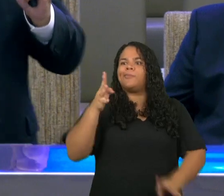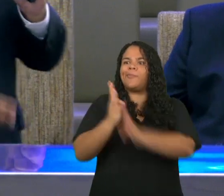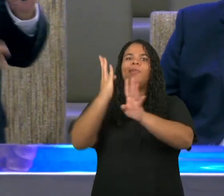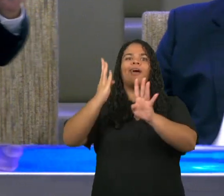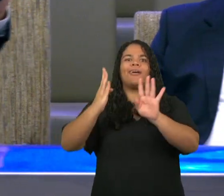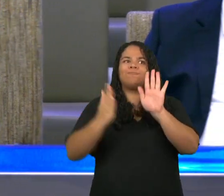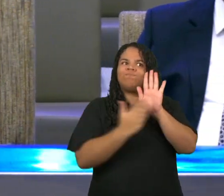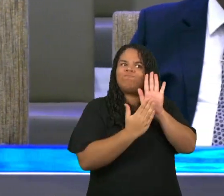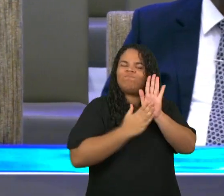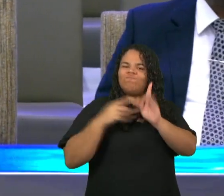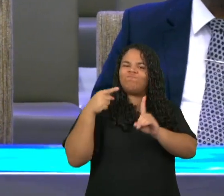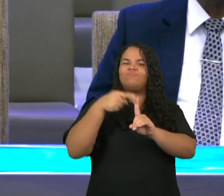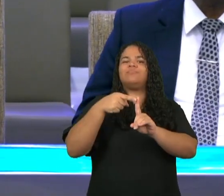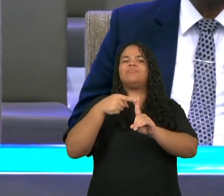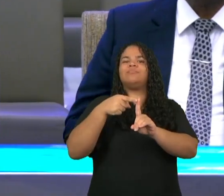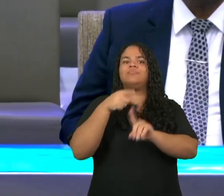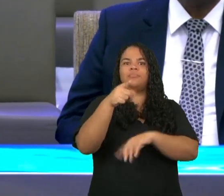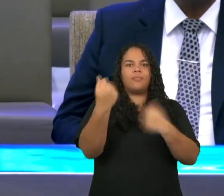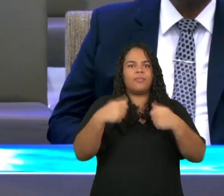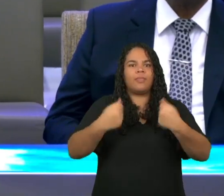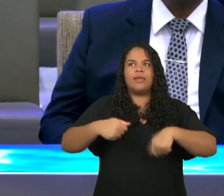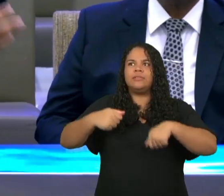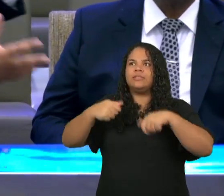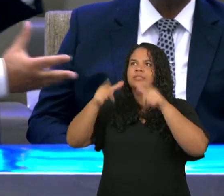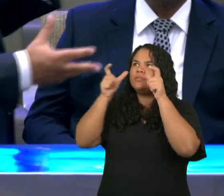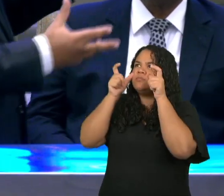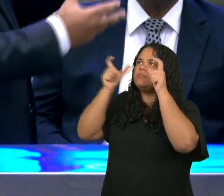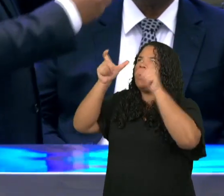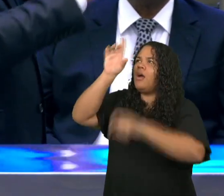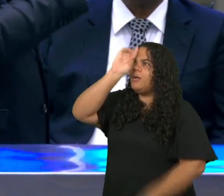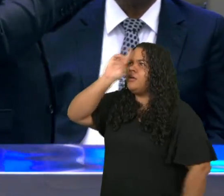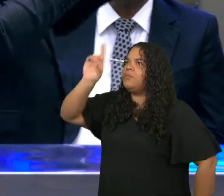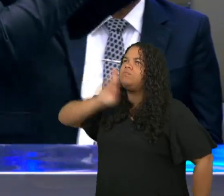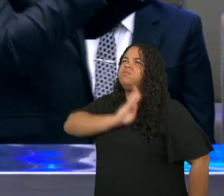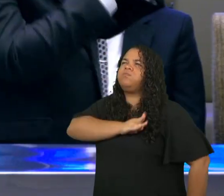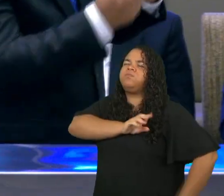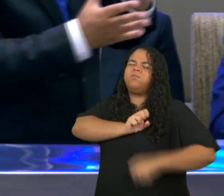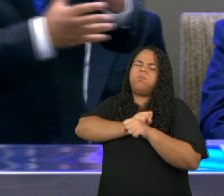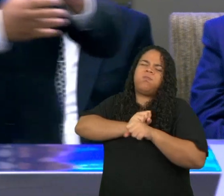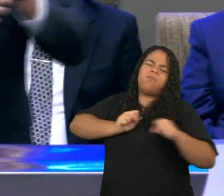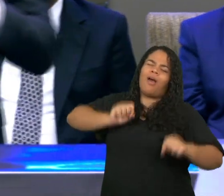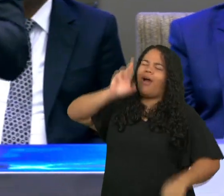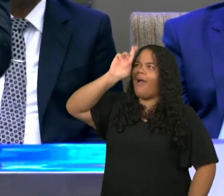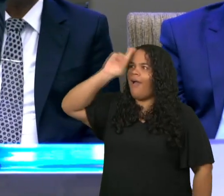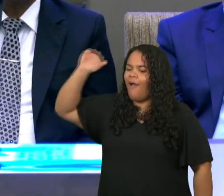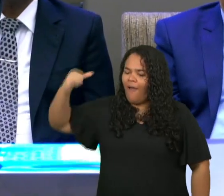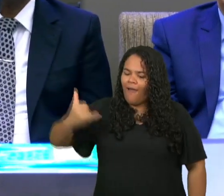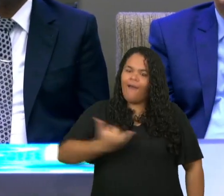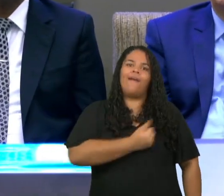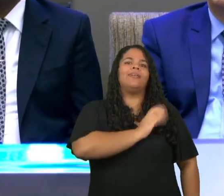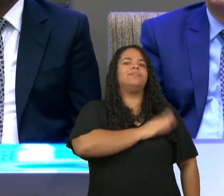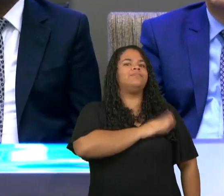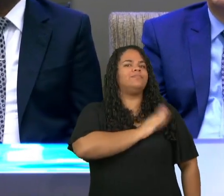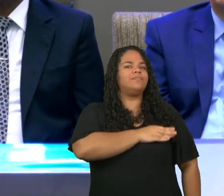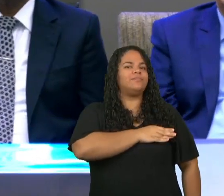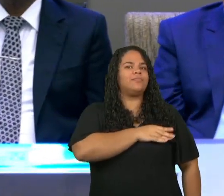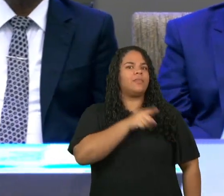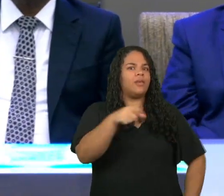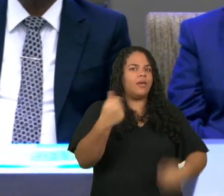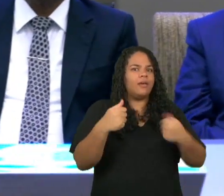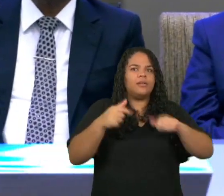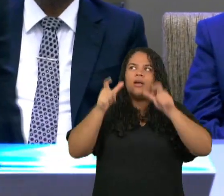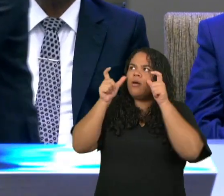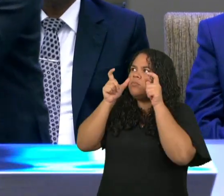Abre o teu coração, abre teus ouvidos hoje. Deus está falando contigo, Deus está falando, e só quem levar a sério a voz de